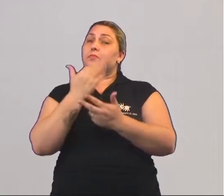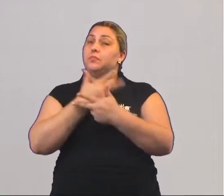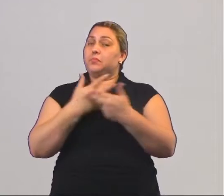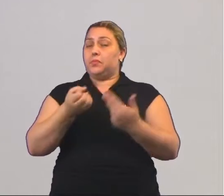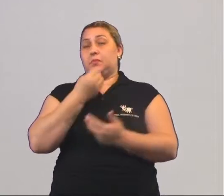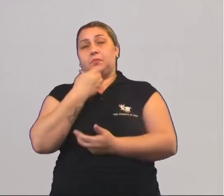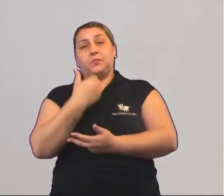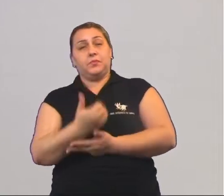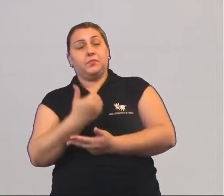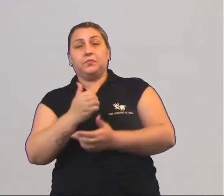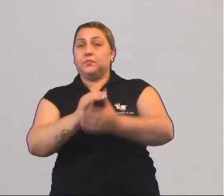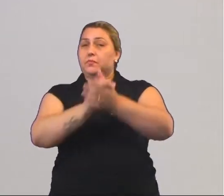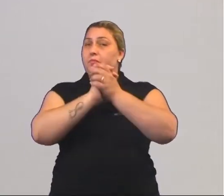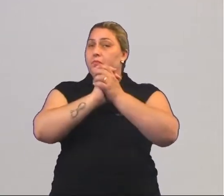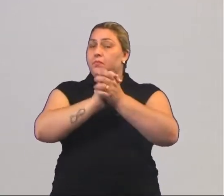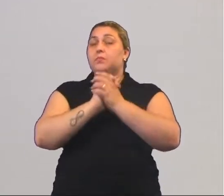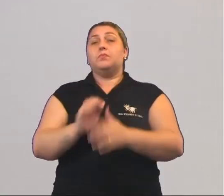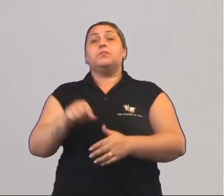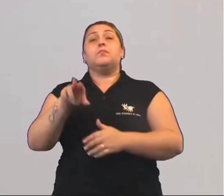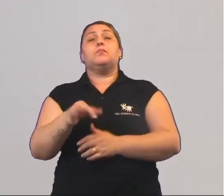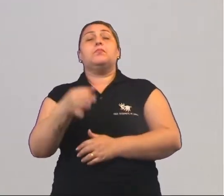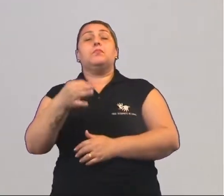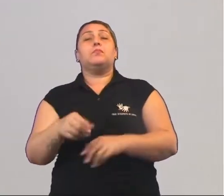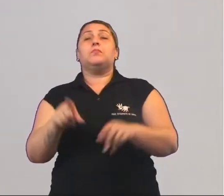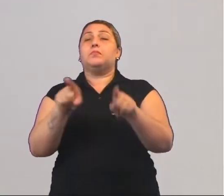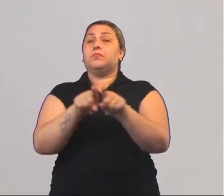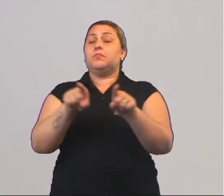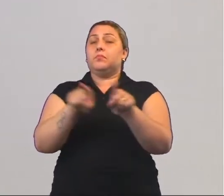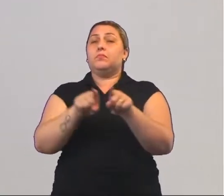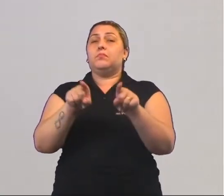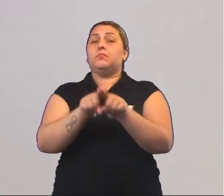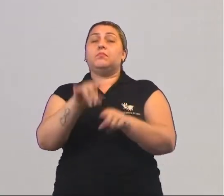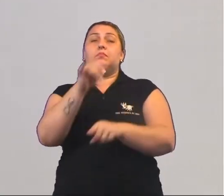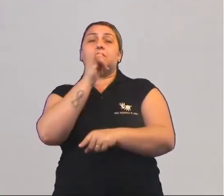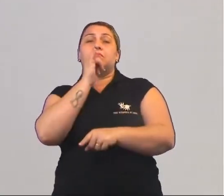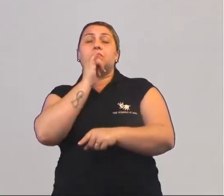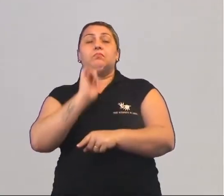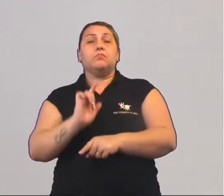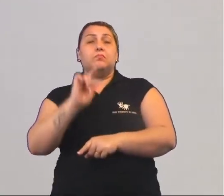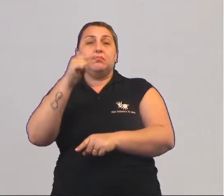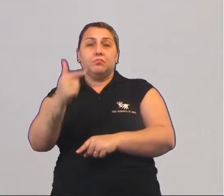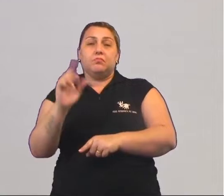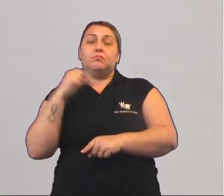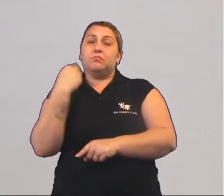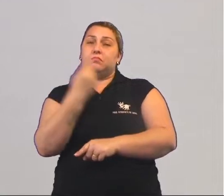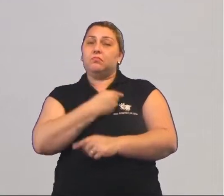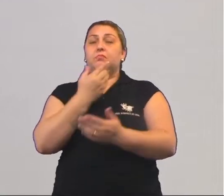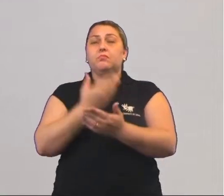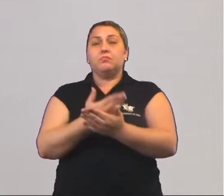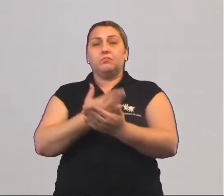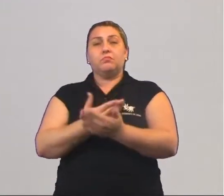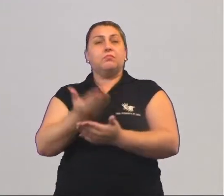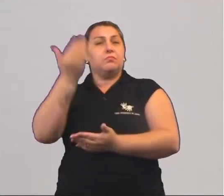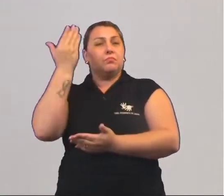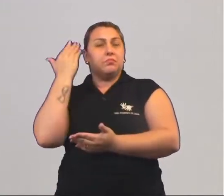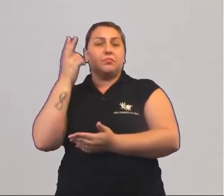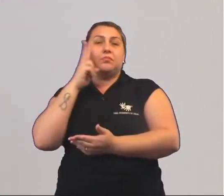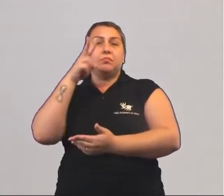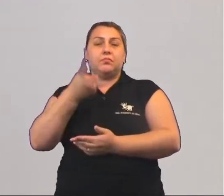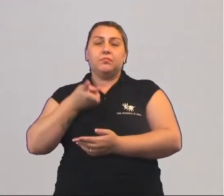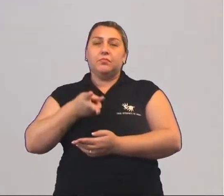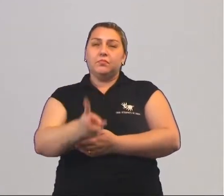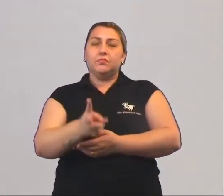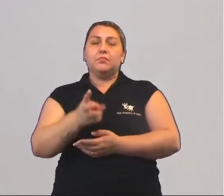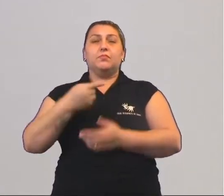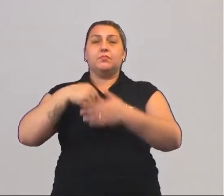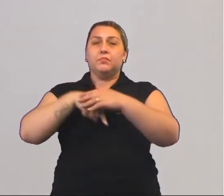alimentação, muito bem, parabéns aí para quem acertou e quem também, né, deu o exemplo de outras que nós estudamos na aula passada. Então vamos